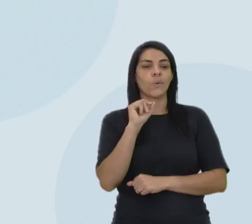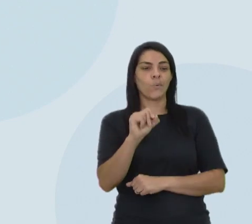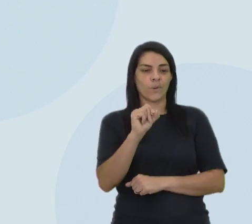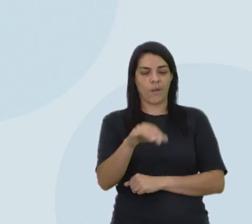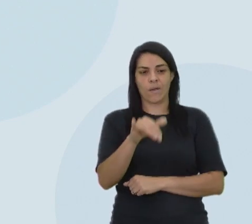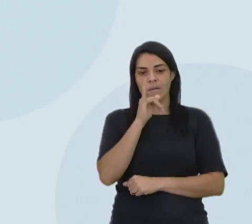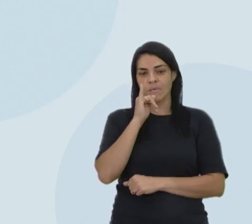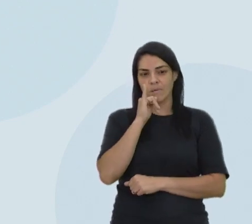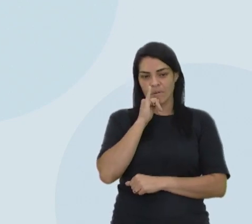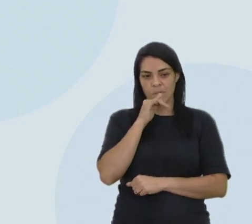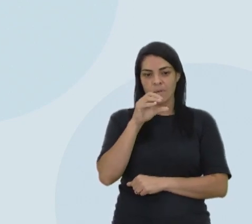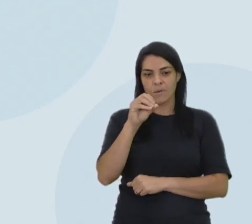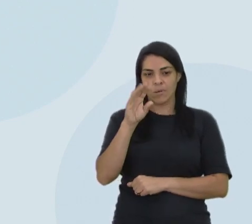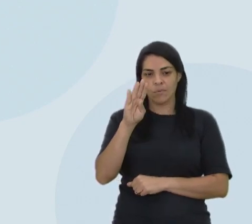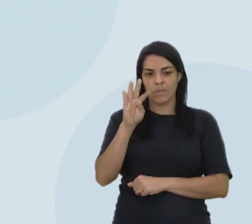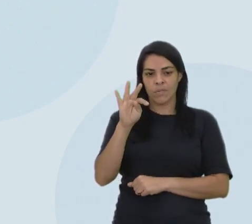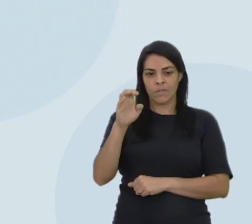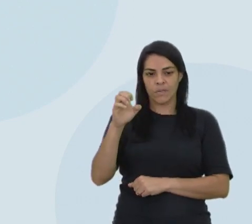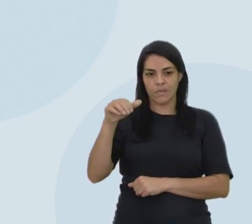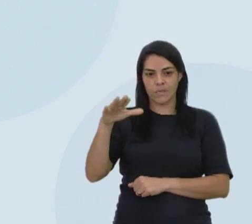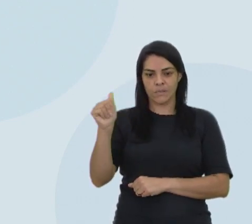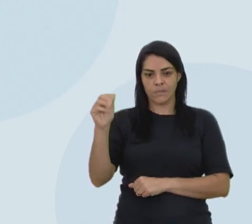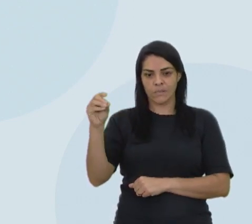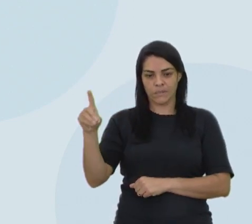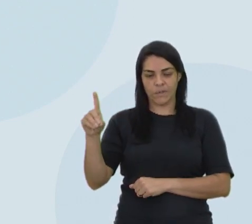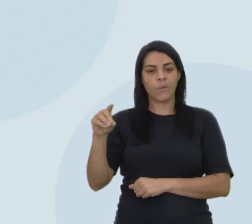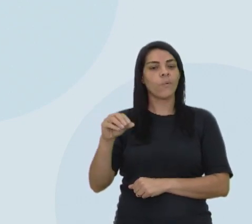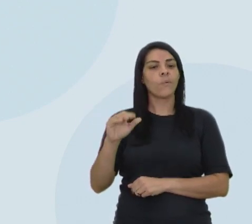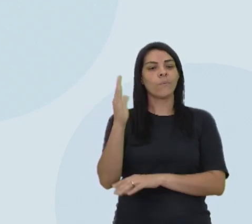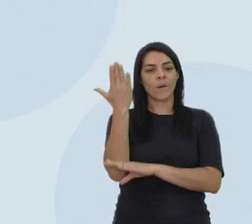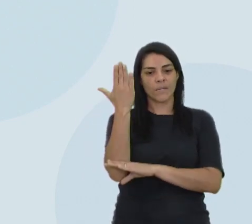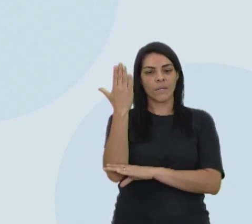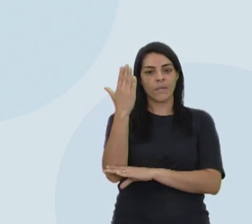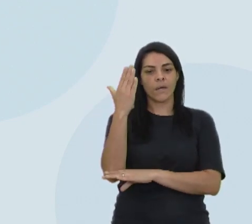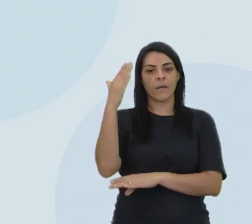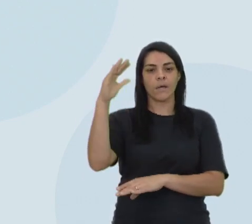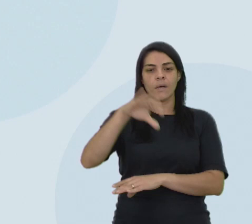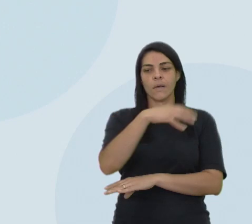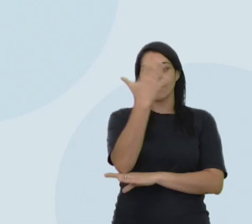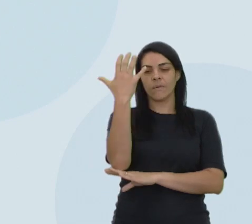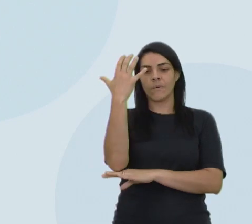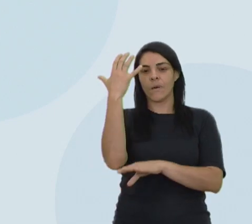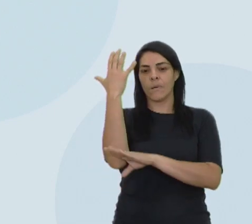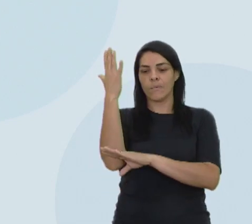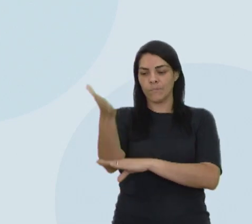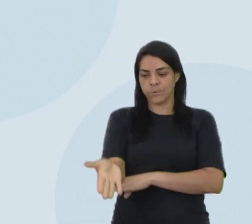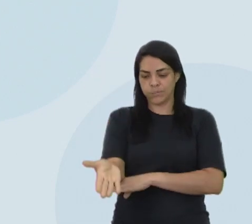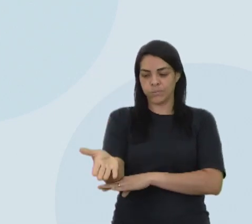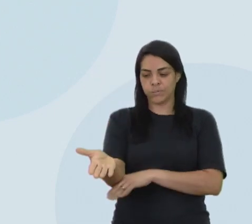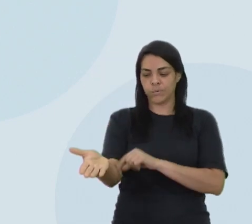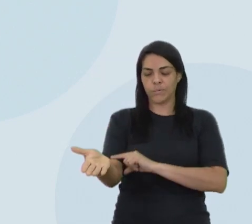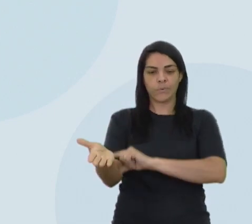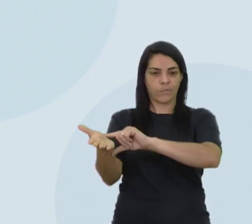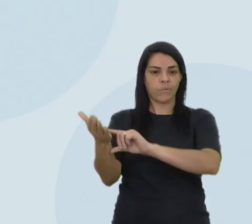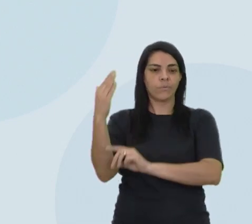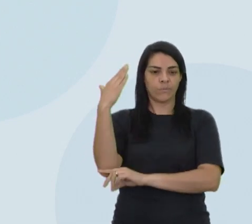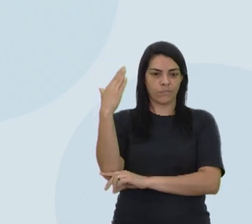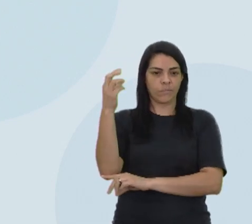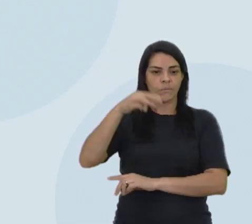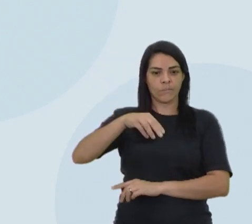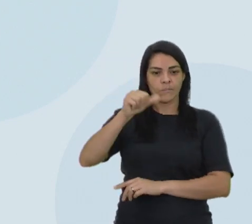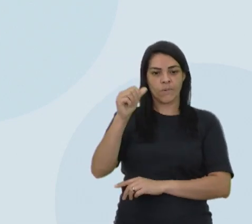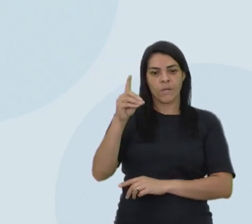exemplo, obtenção de madeira. Você vai lá, corta a árvore, corta a madeira, você tem madeira. Isso, por exemplo, é